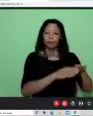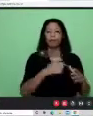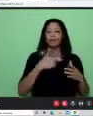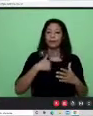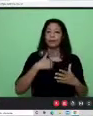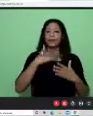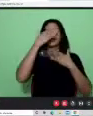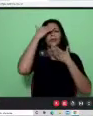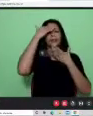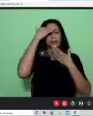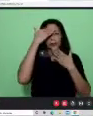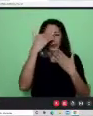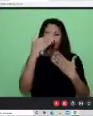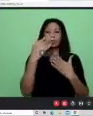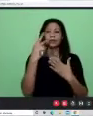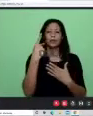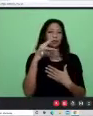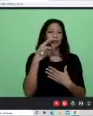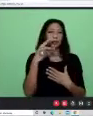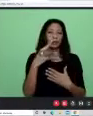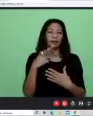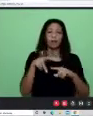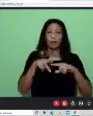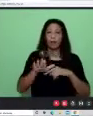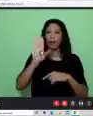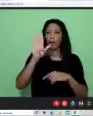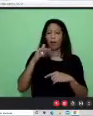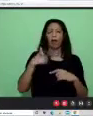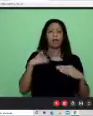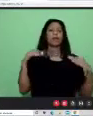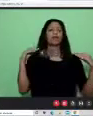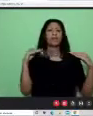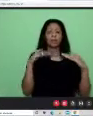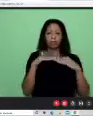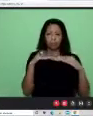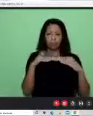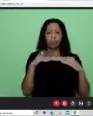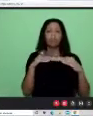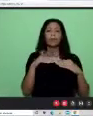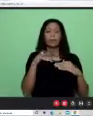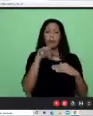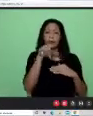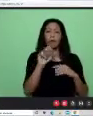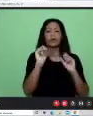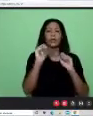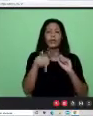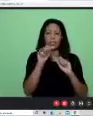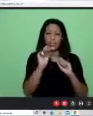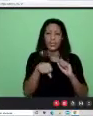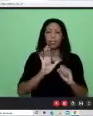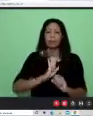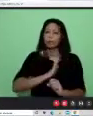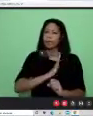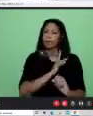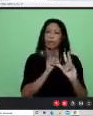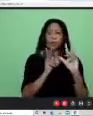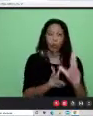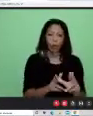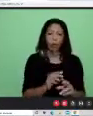aparte, saiba que comungo com Vossa Excelência dessa indignação, estou à disposição para quando Vossa